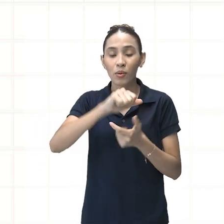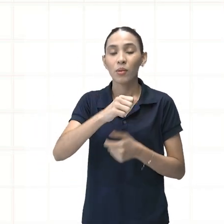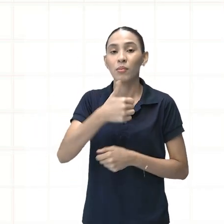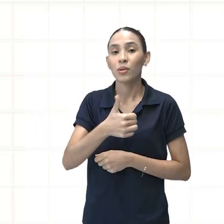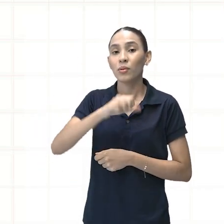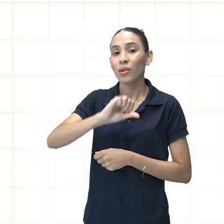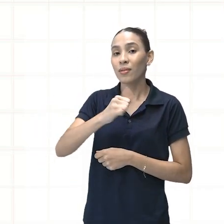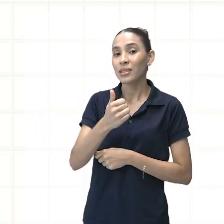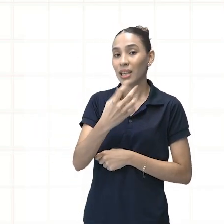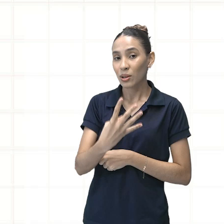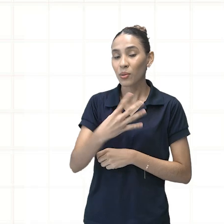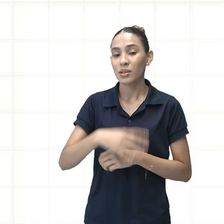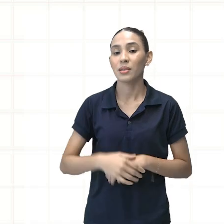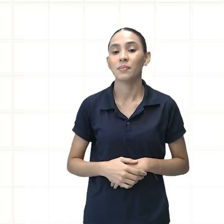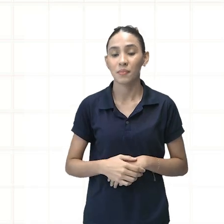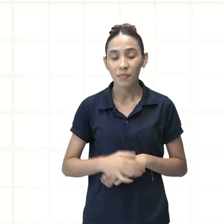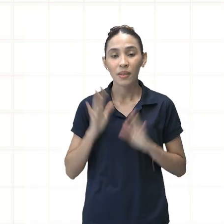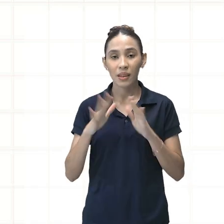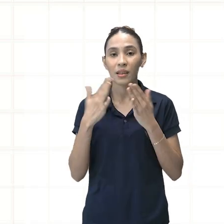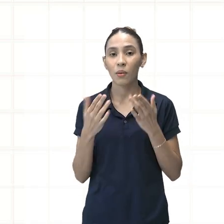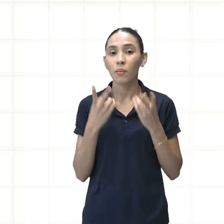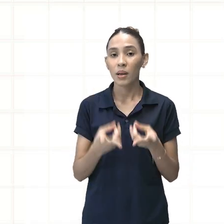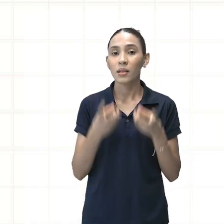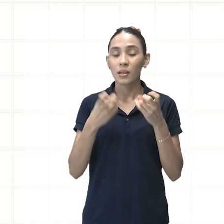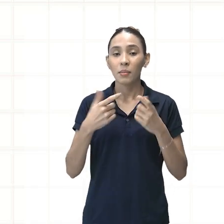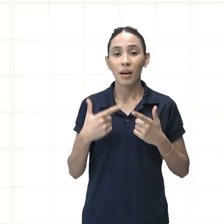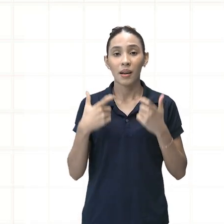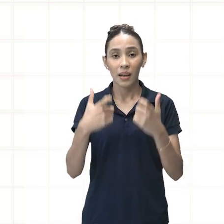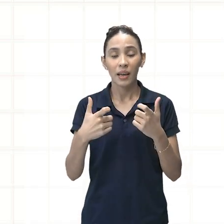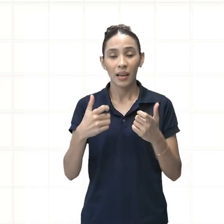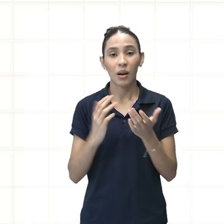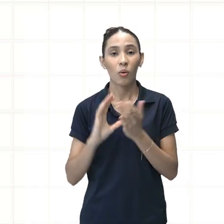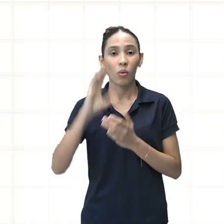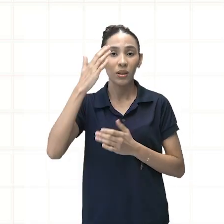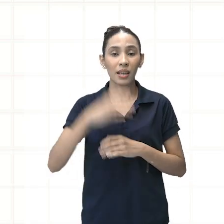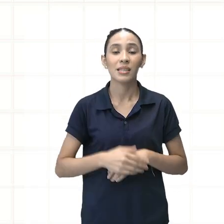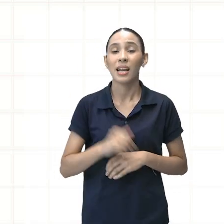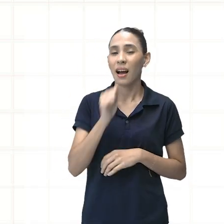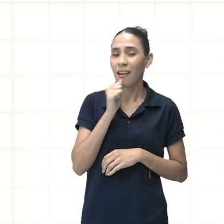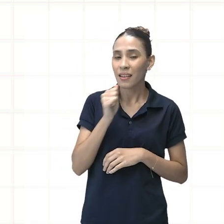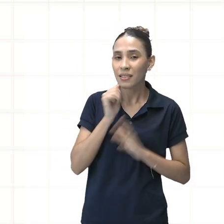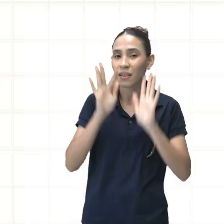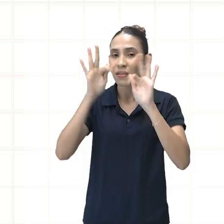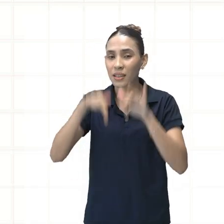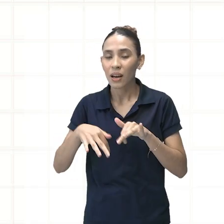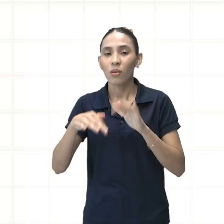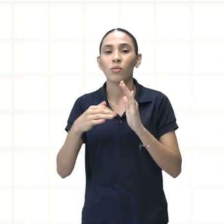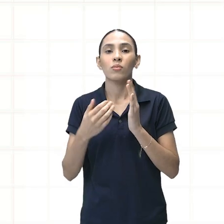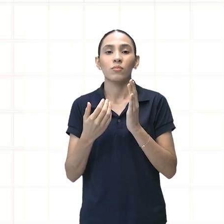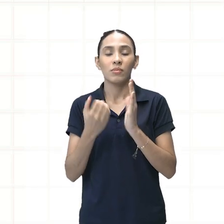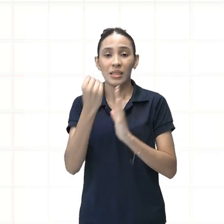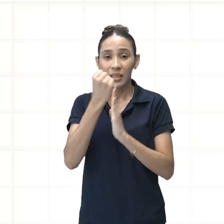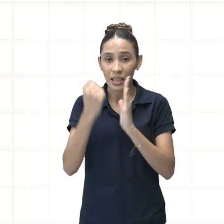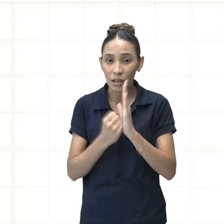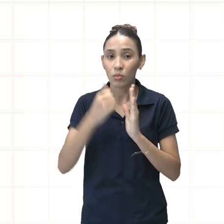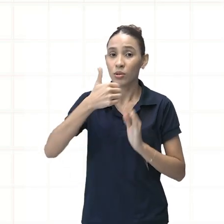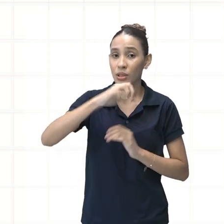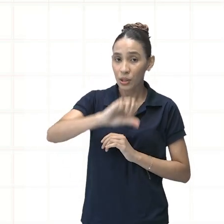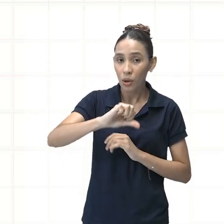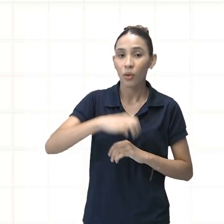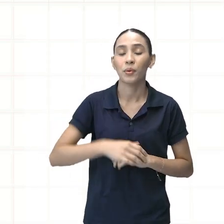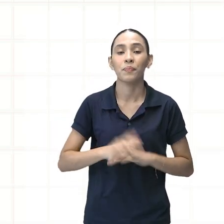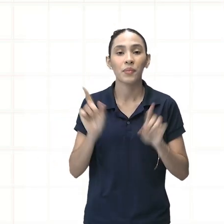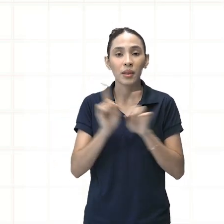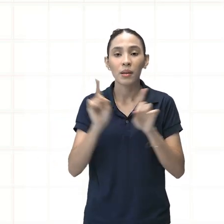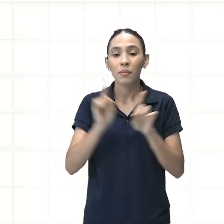em 1914. Então, observem que essa guerra ela acontece ainda no final do século XIX,